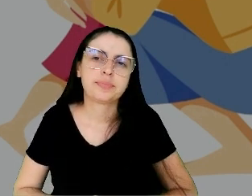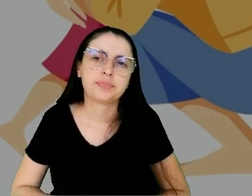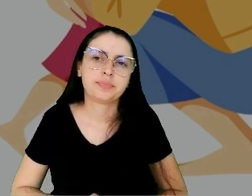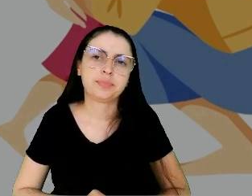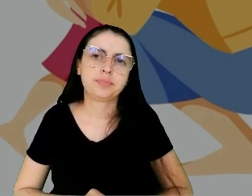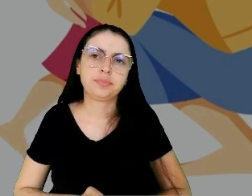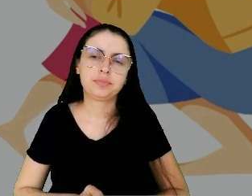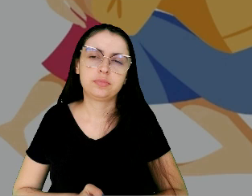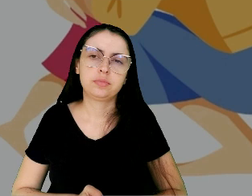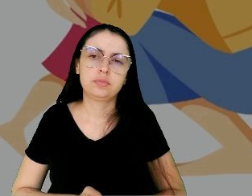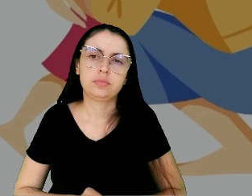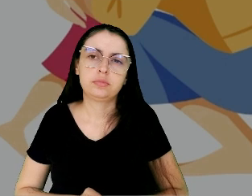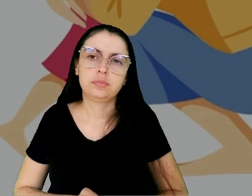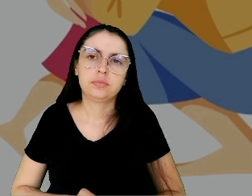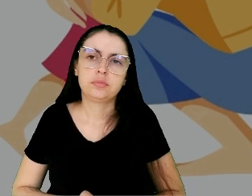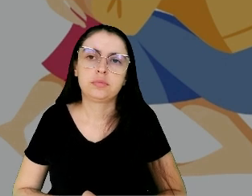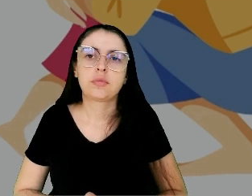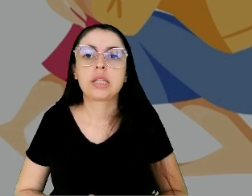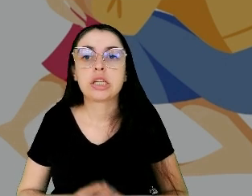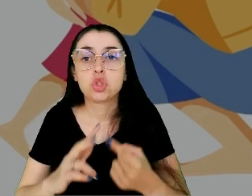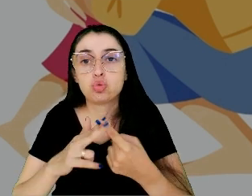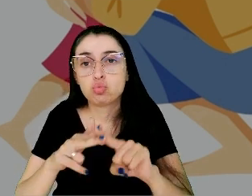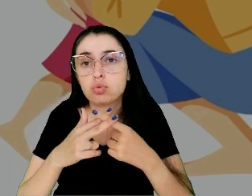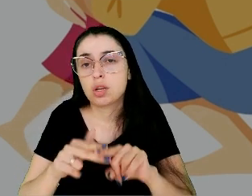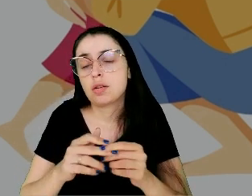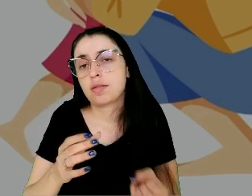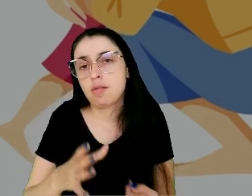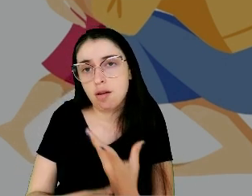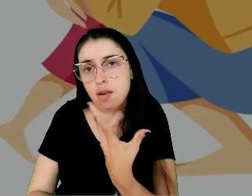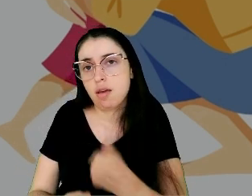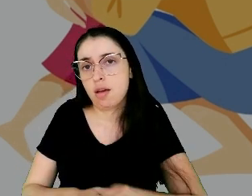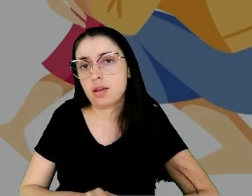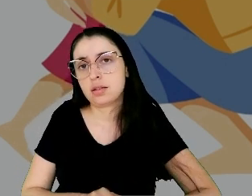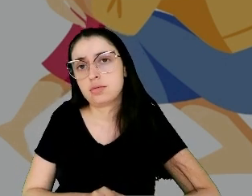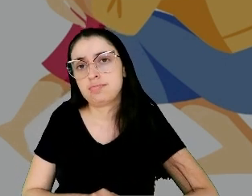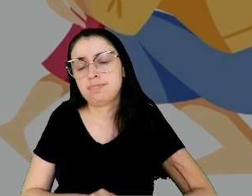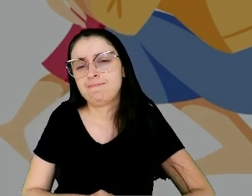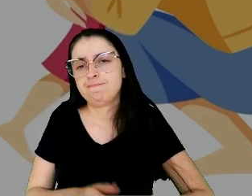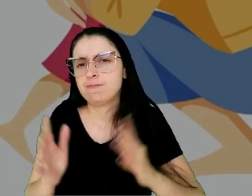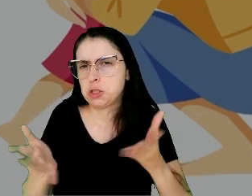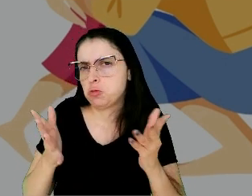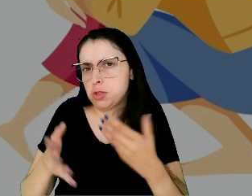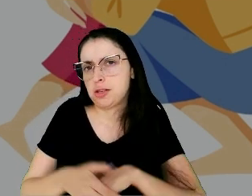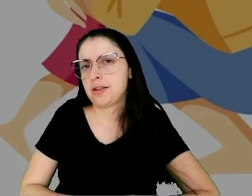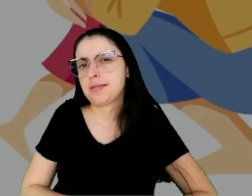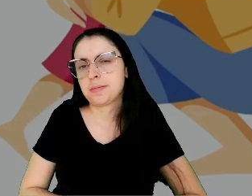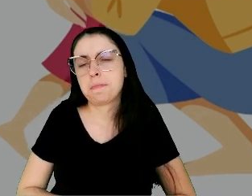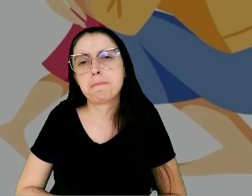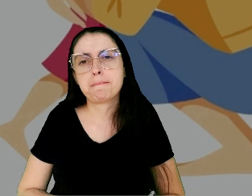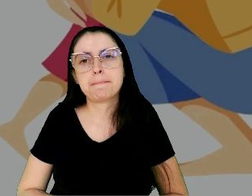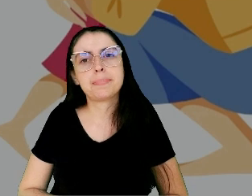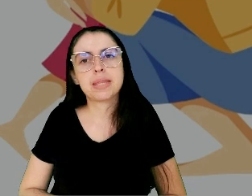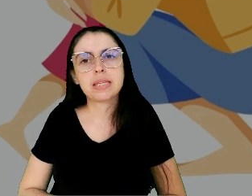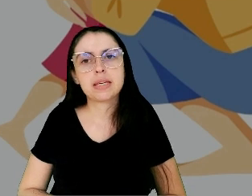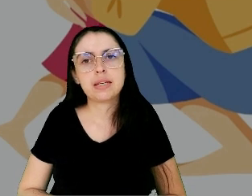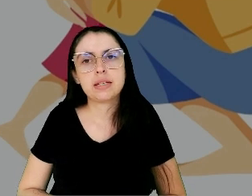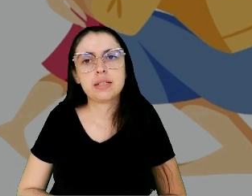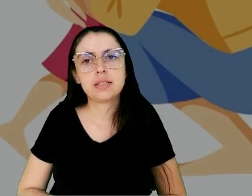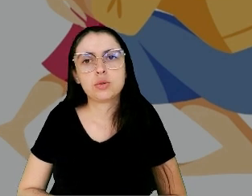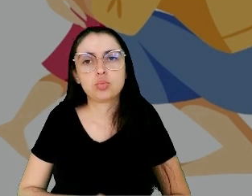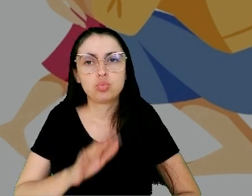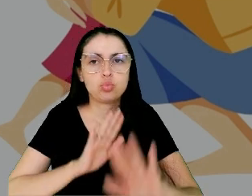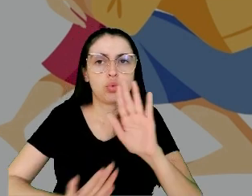é a ferramenta inaugurada também recentemente, que promove o